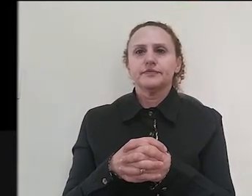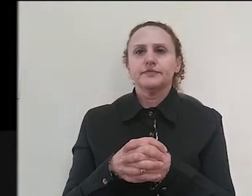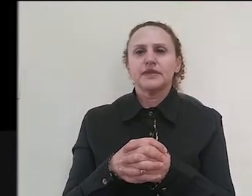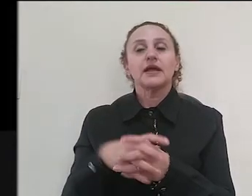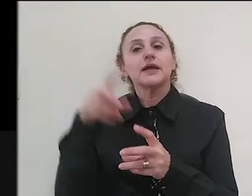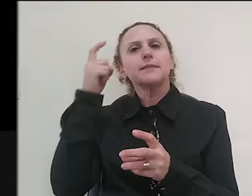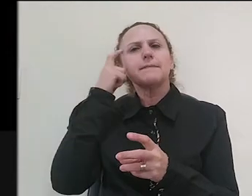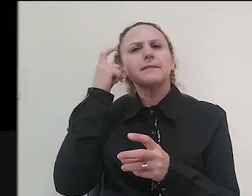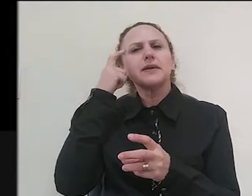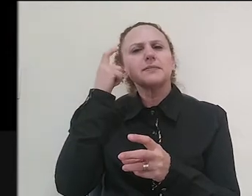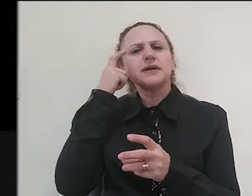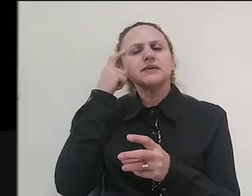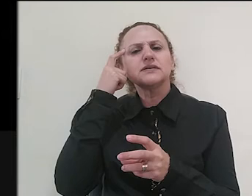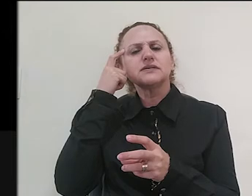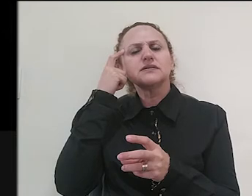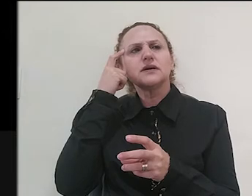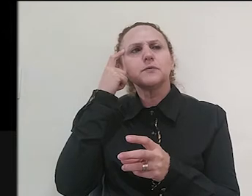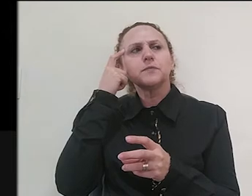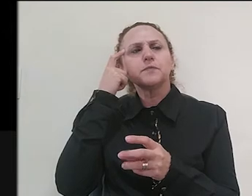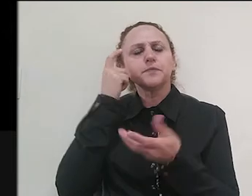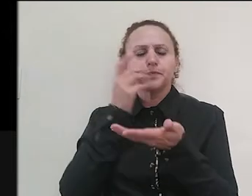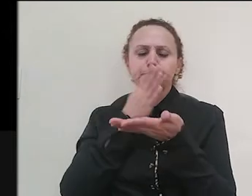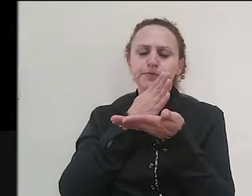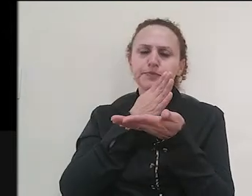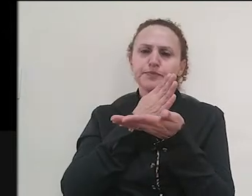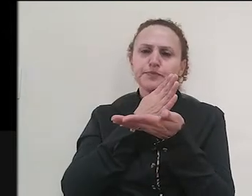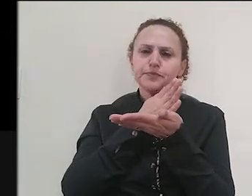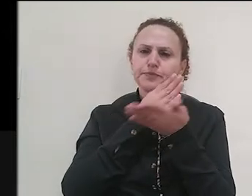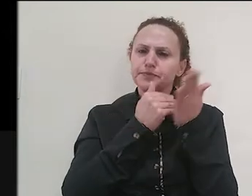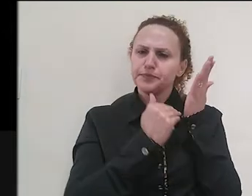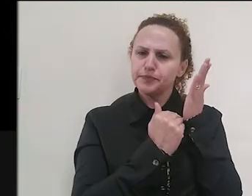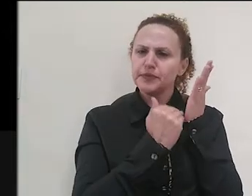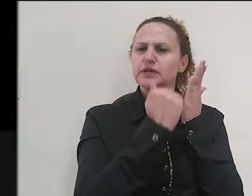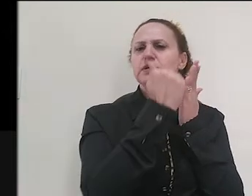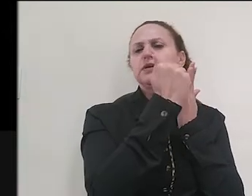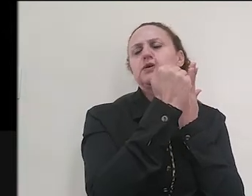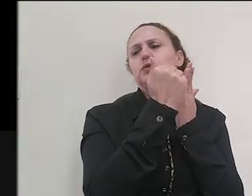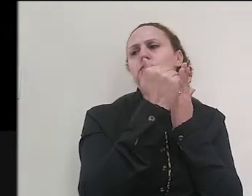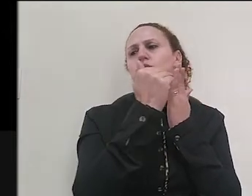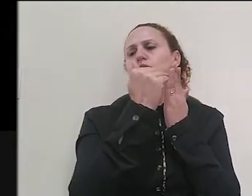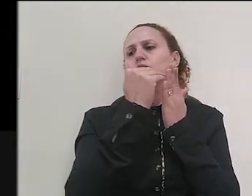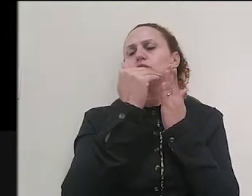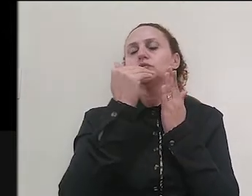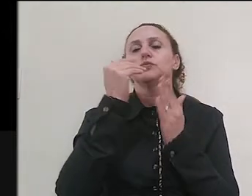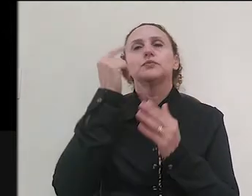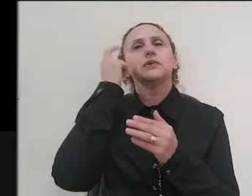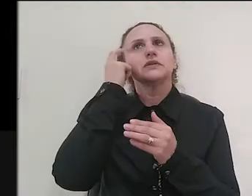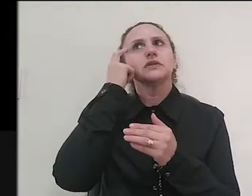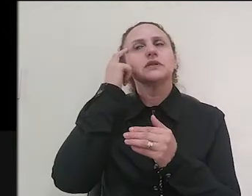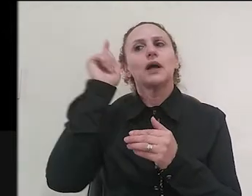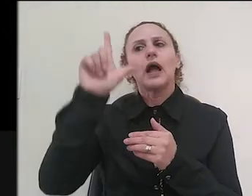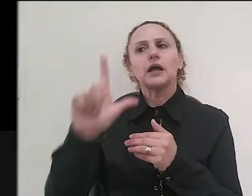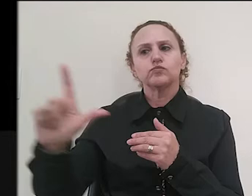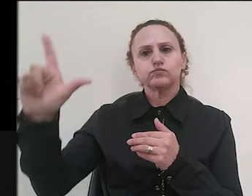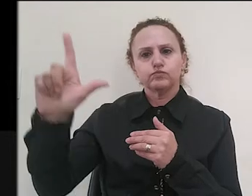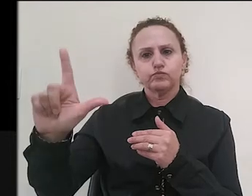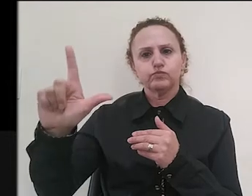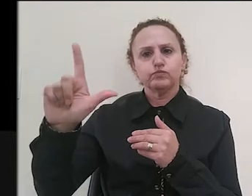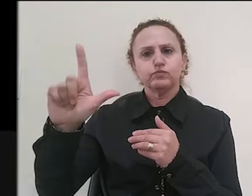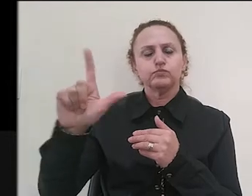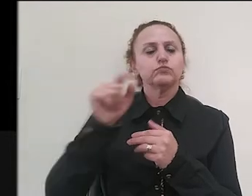Então, para a gente pensar em períodos literários, para a gente pensar em arte, literatura, é necessário a gente pensar, então,